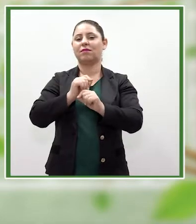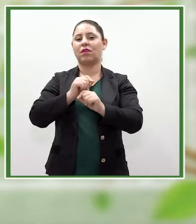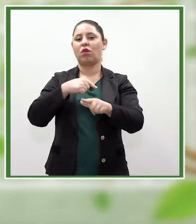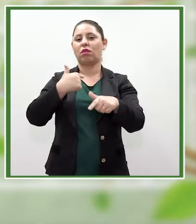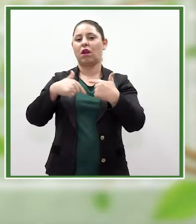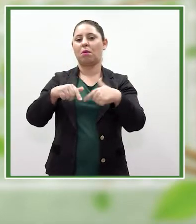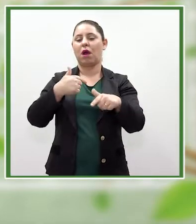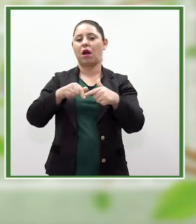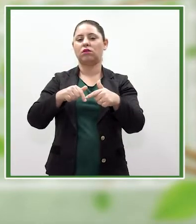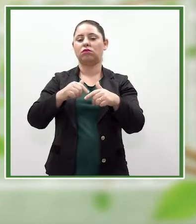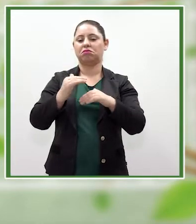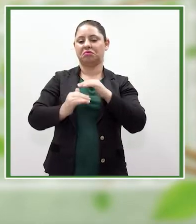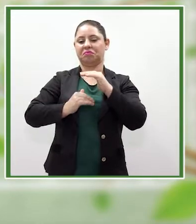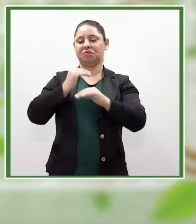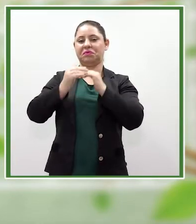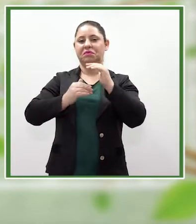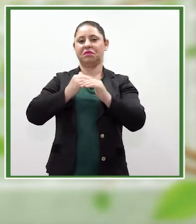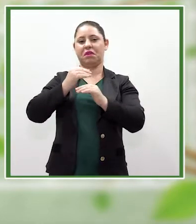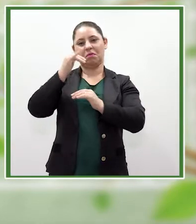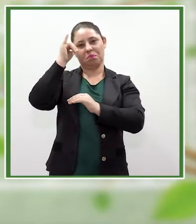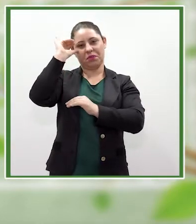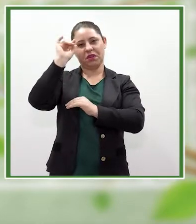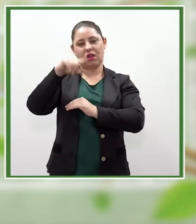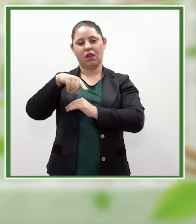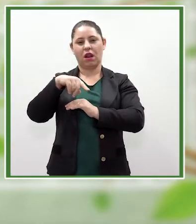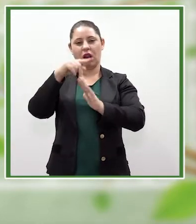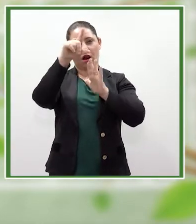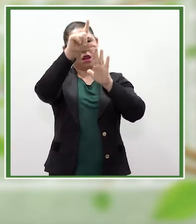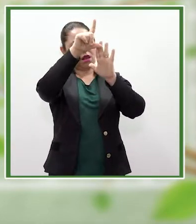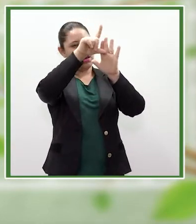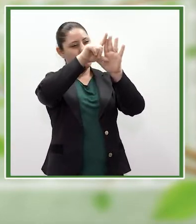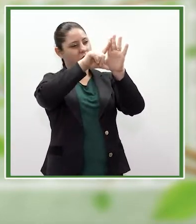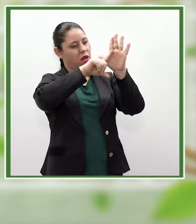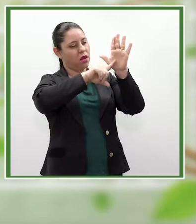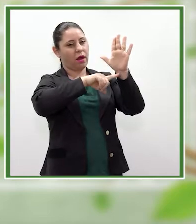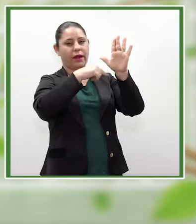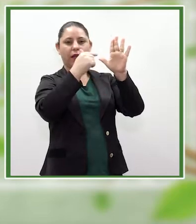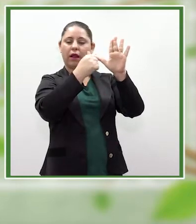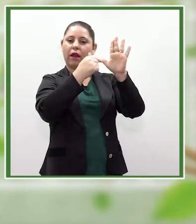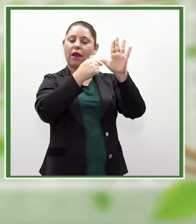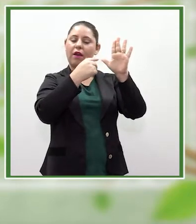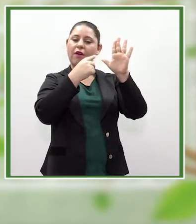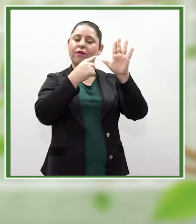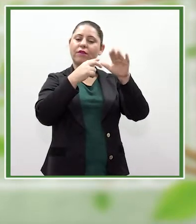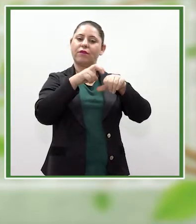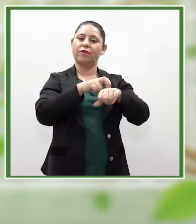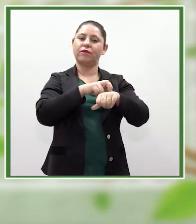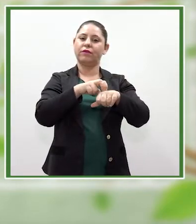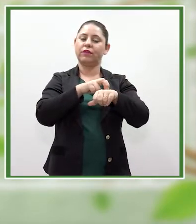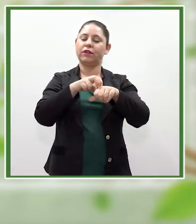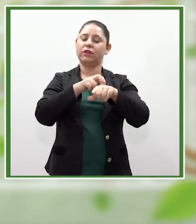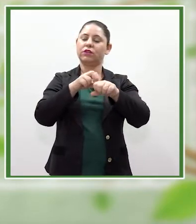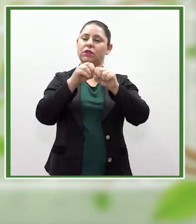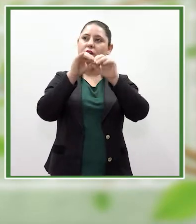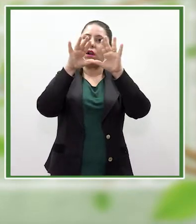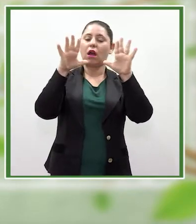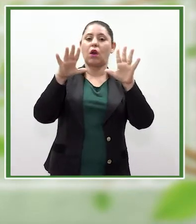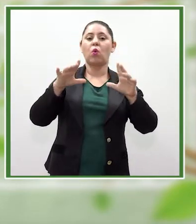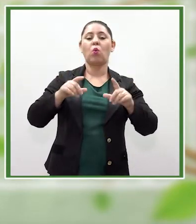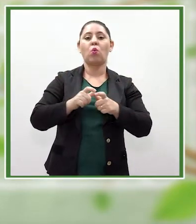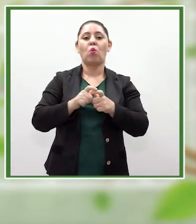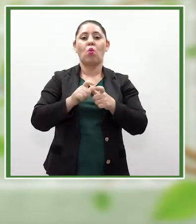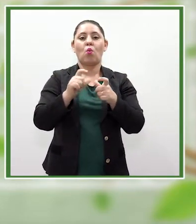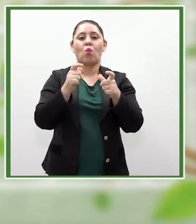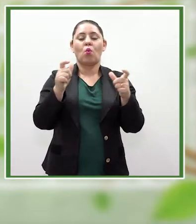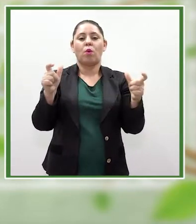escura, uma queda nas áreas de pastagens, em torno de 15%, né? Mostrando, então, a intensificação